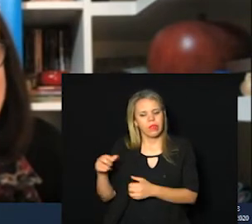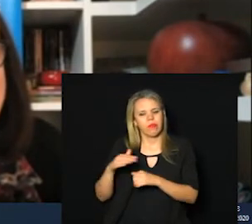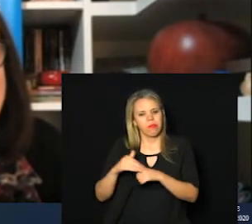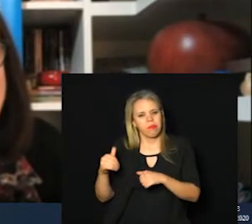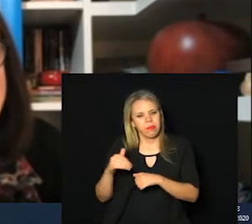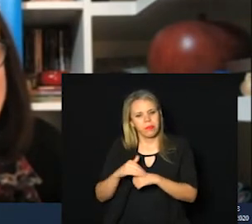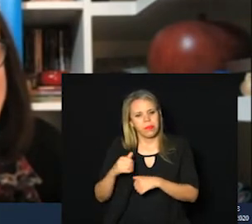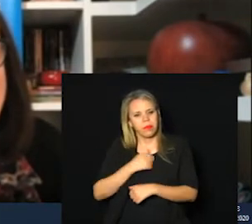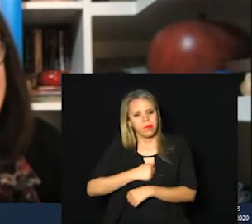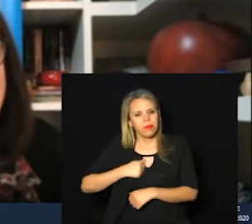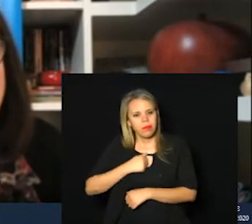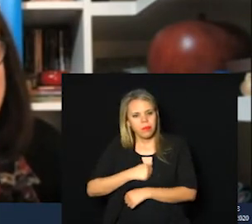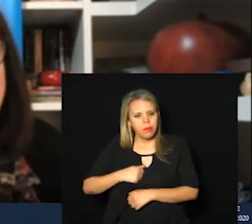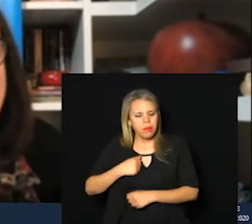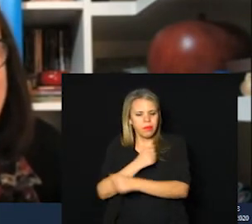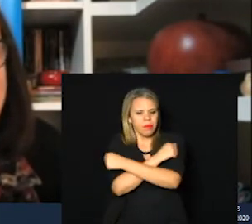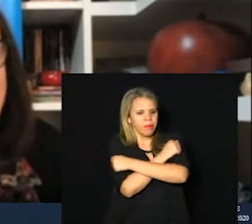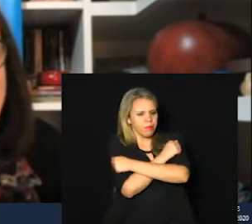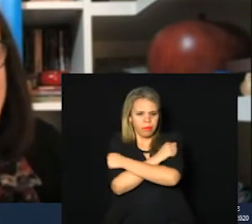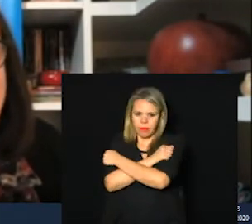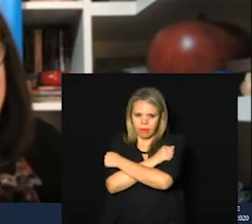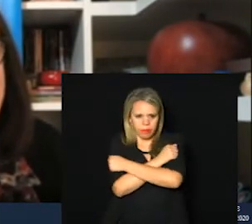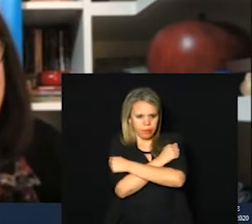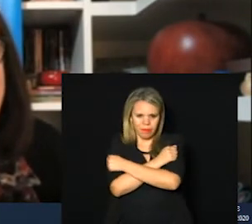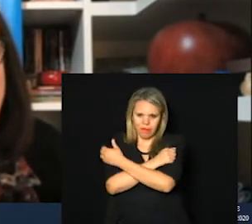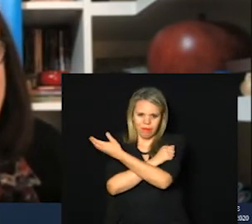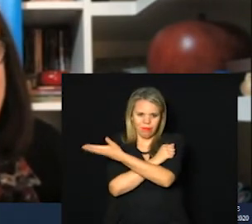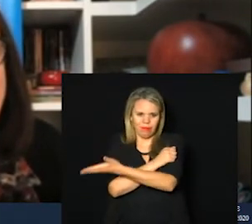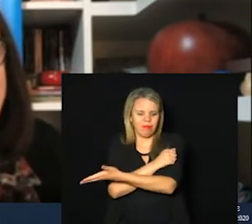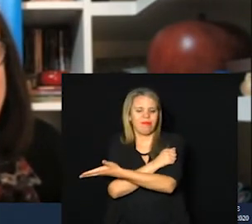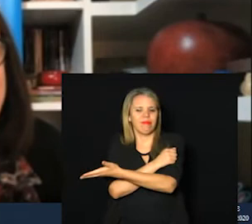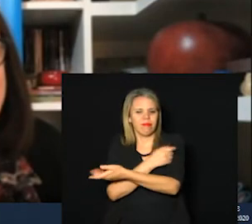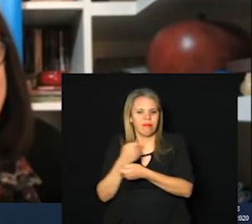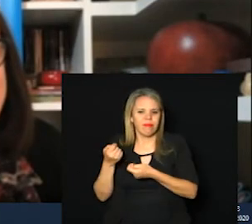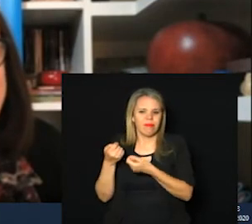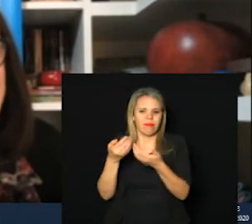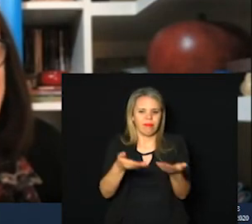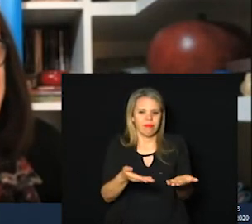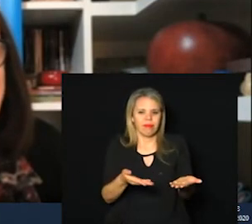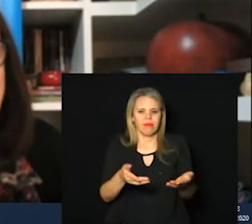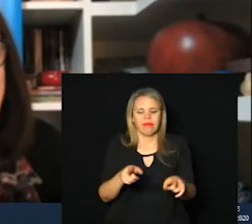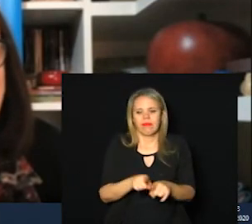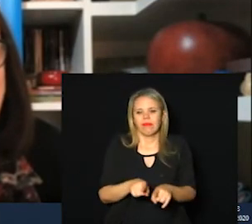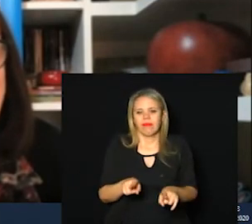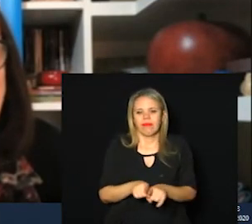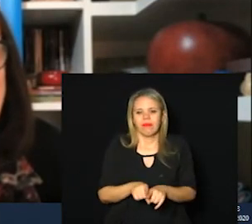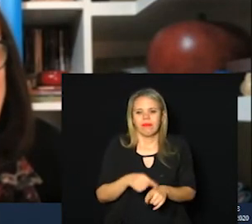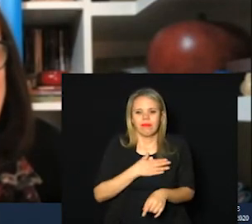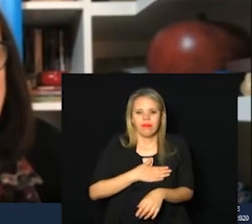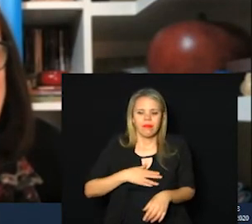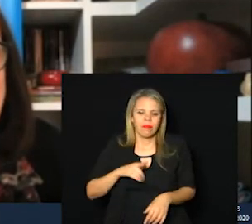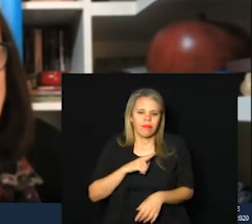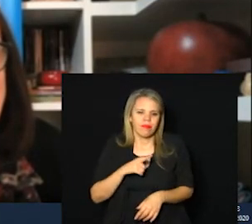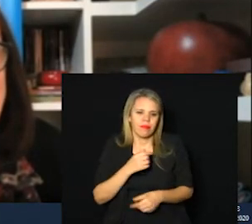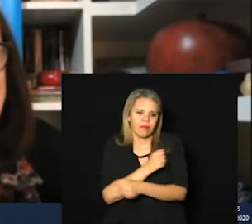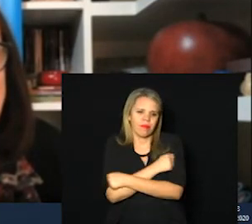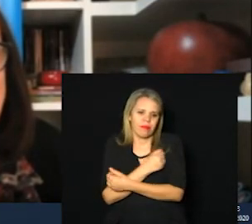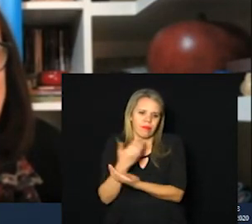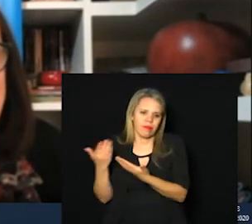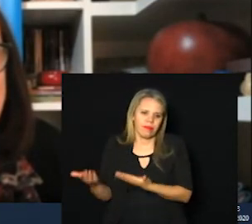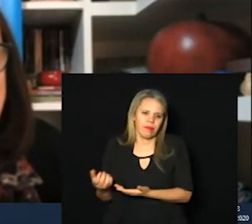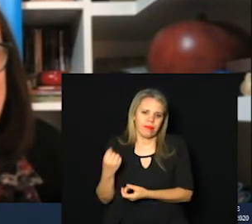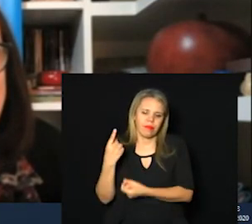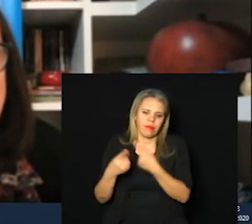tenho saudade do abraço caloroso que ela dá. Eu tenho um privilégio de ter sido abraçada por ela